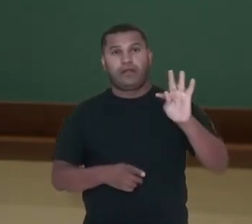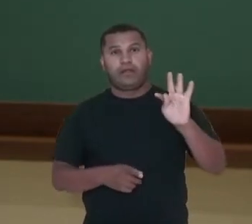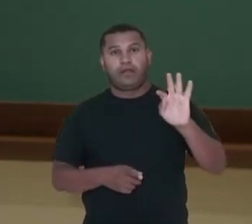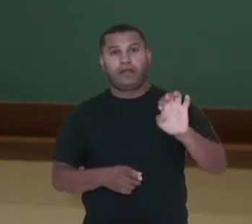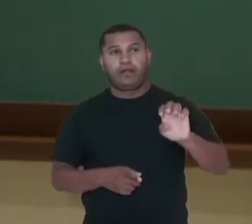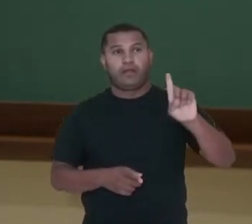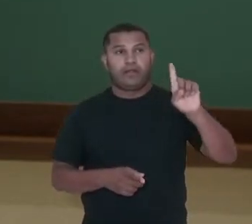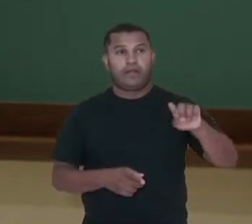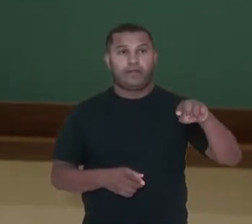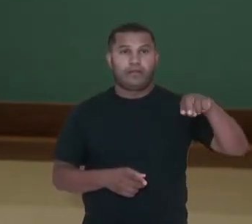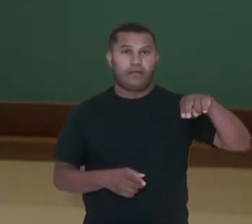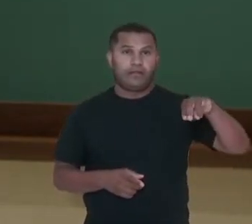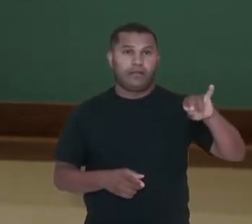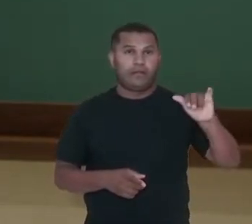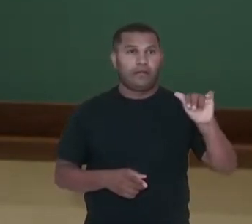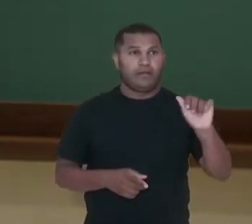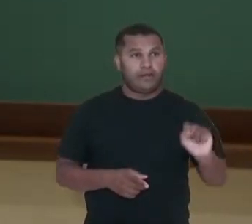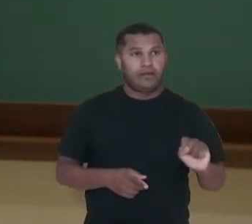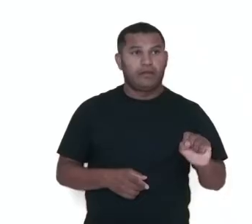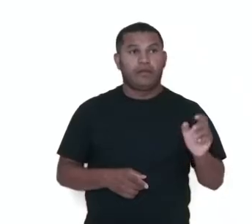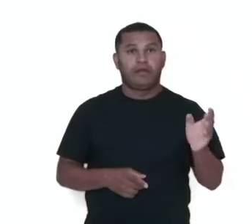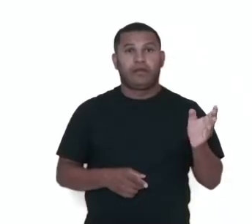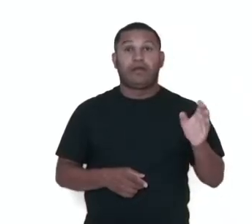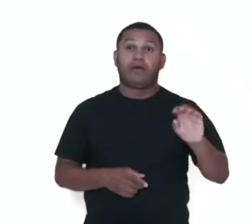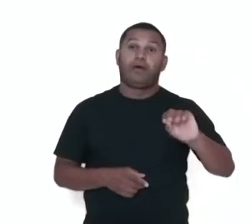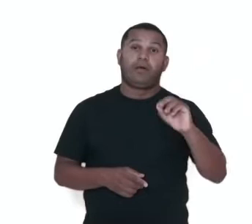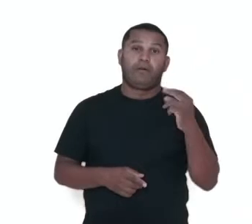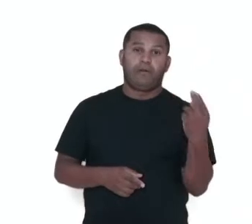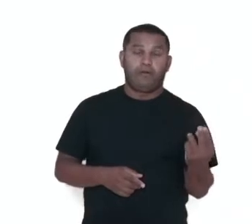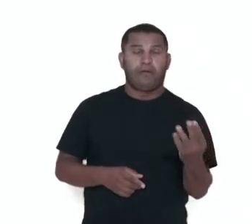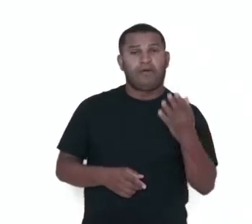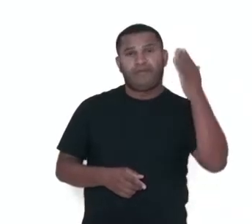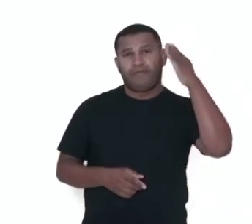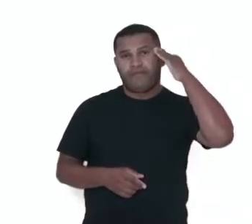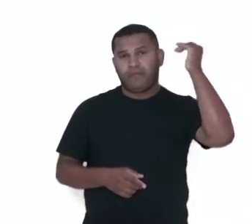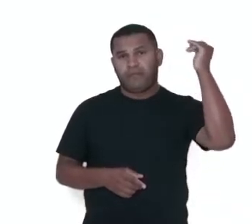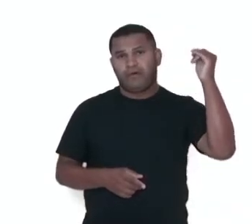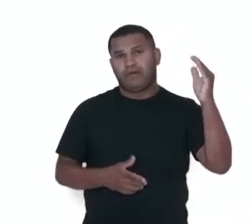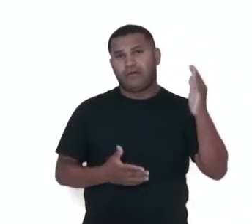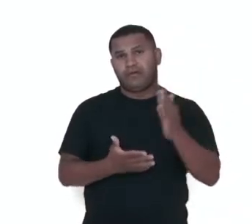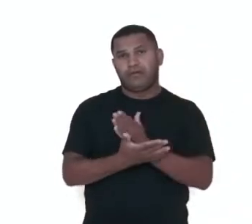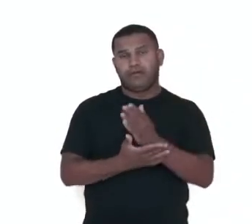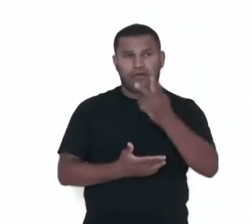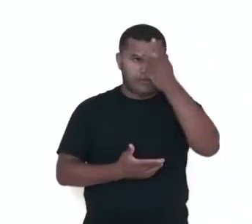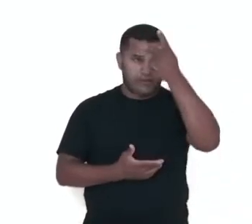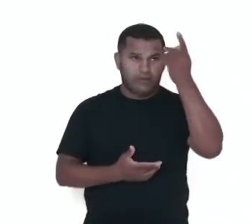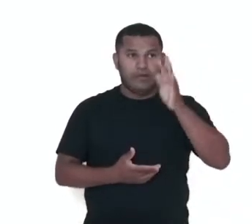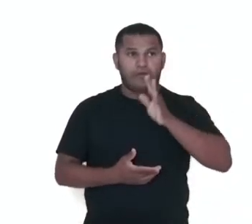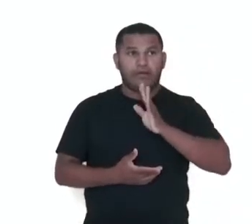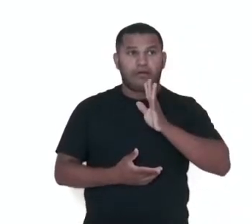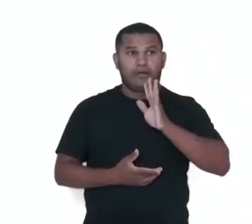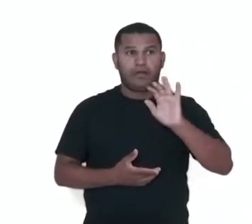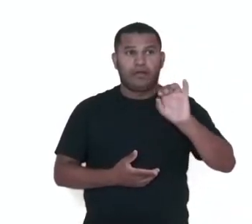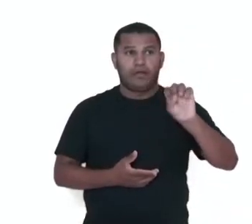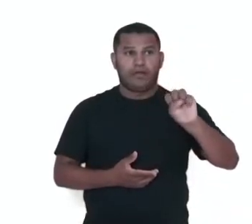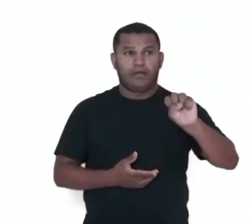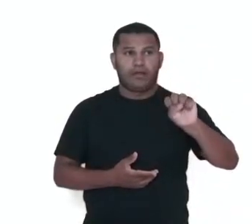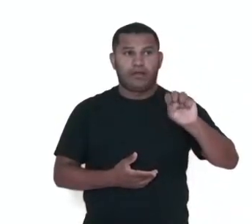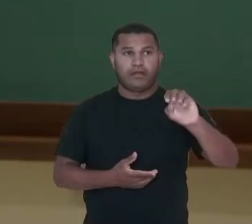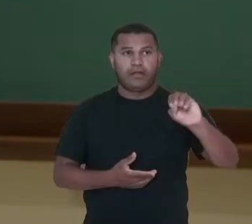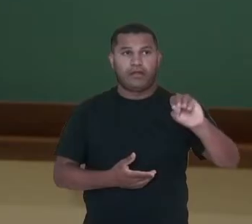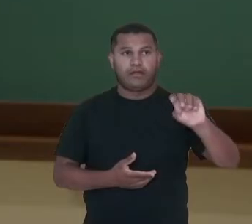uma tênia ou a famosa solitária. São organismos que